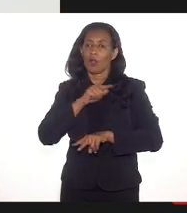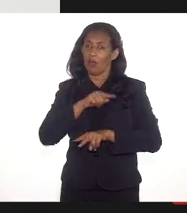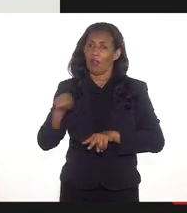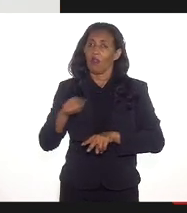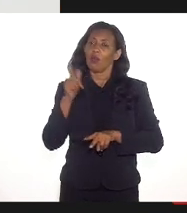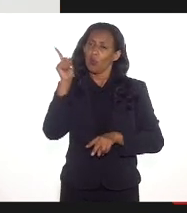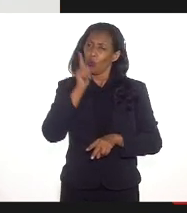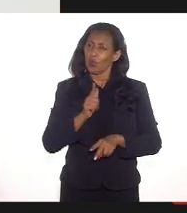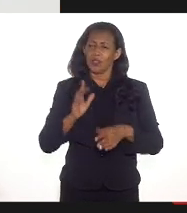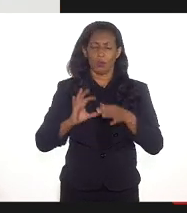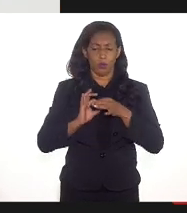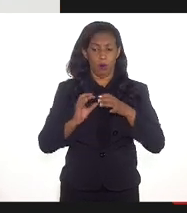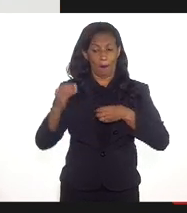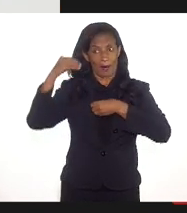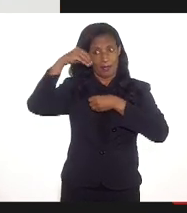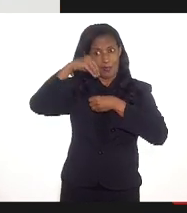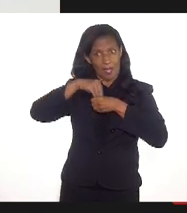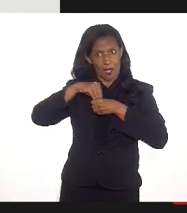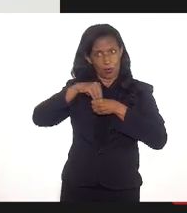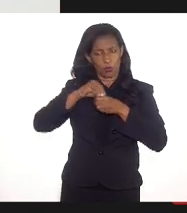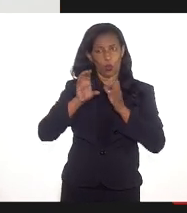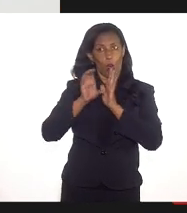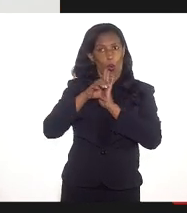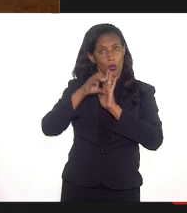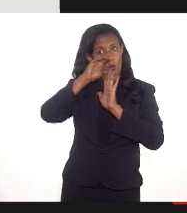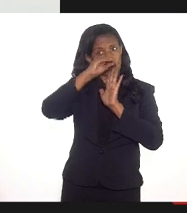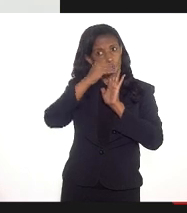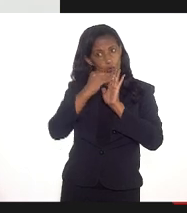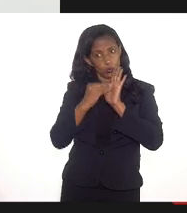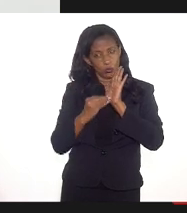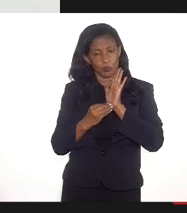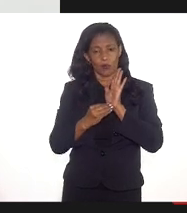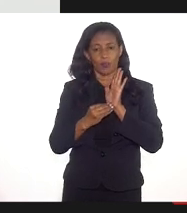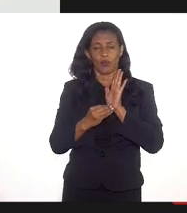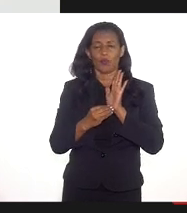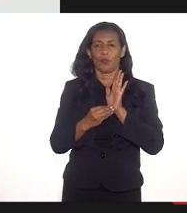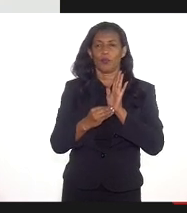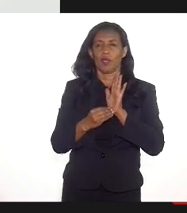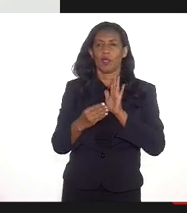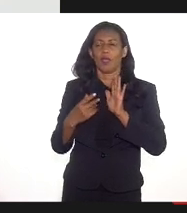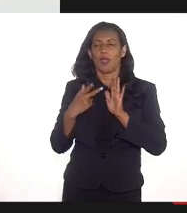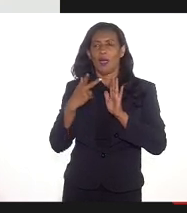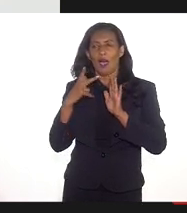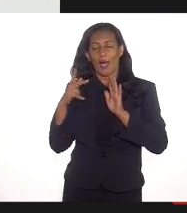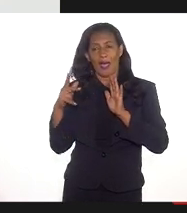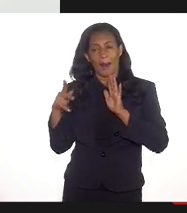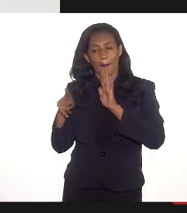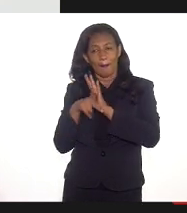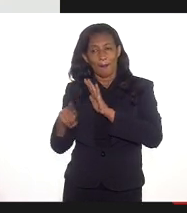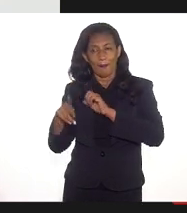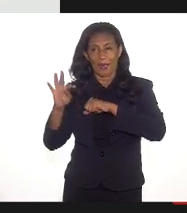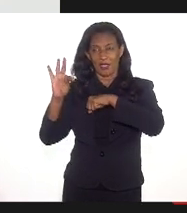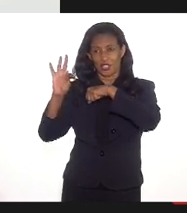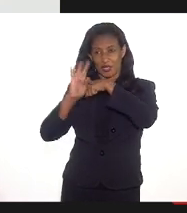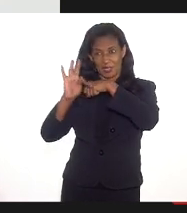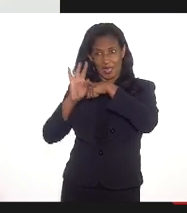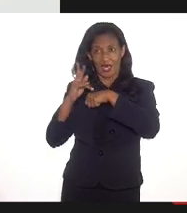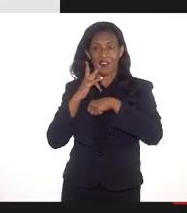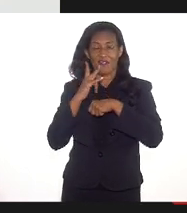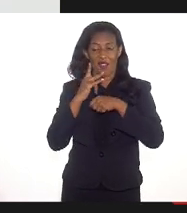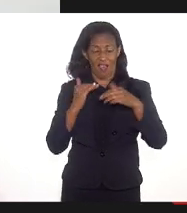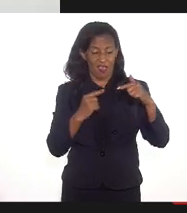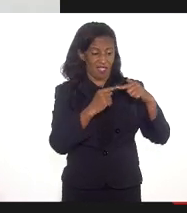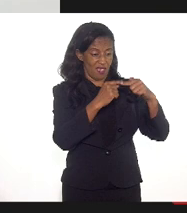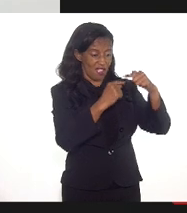autorização para, dentro do conteúdo da disciplina, a parte técnica poder falar para a gente, olha, é esse trecho aqui você